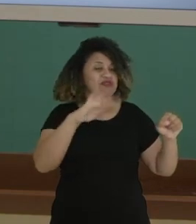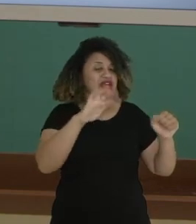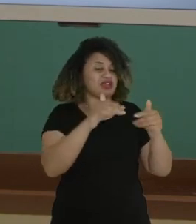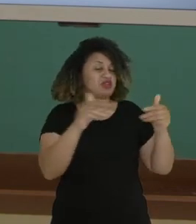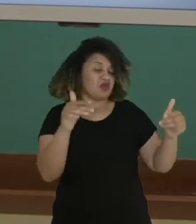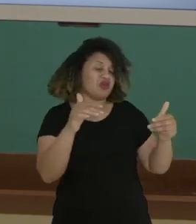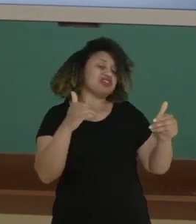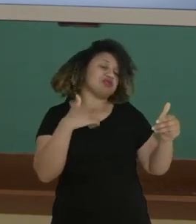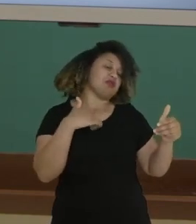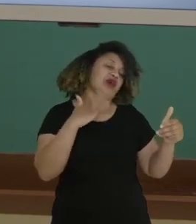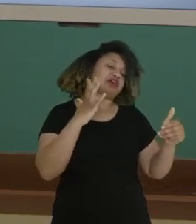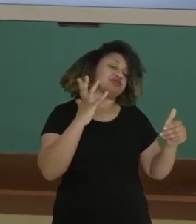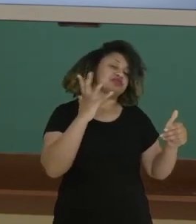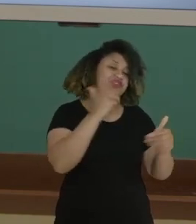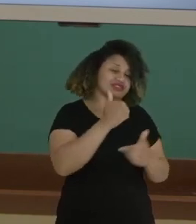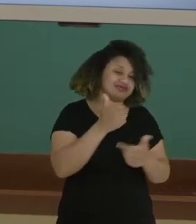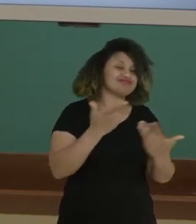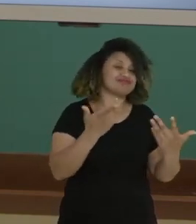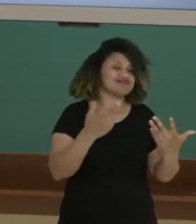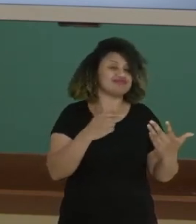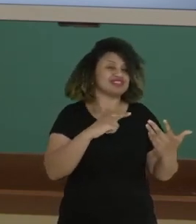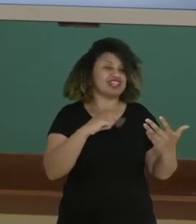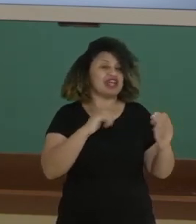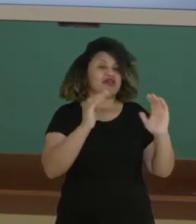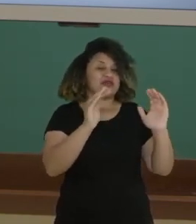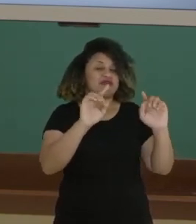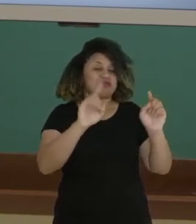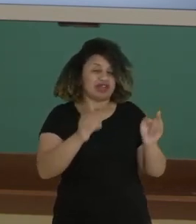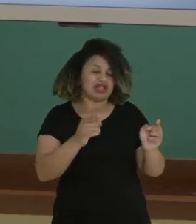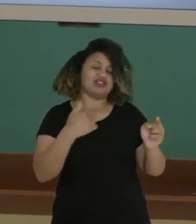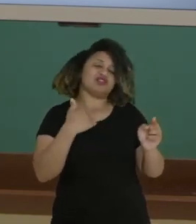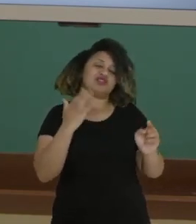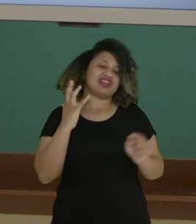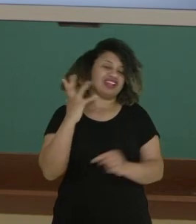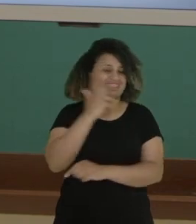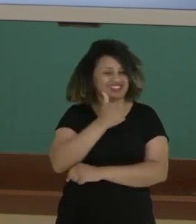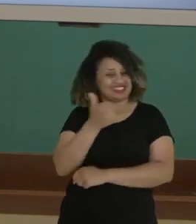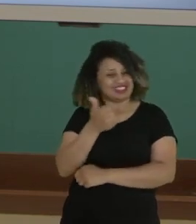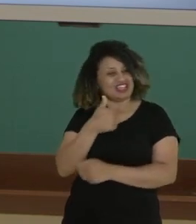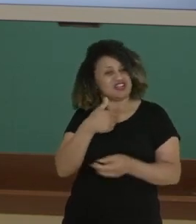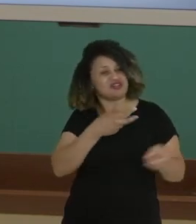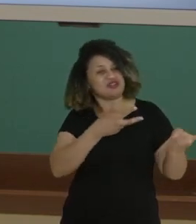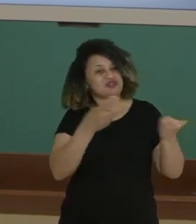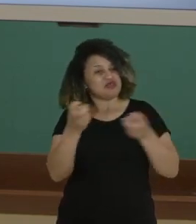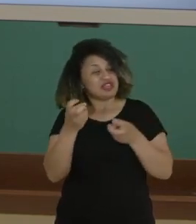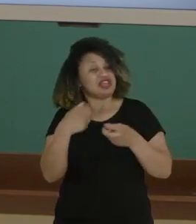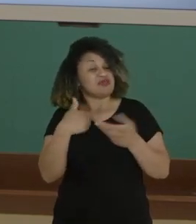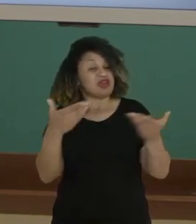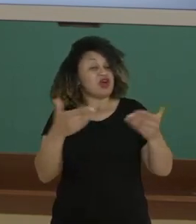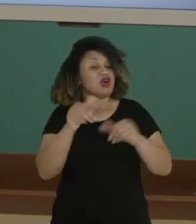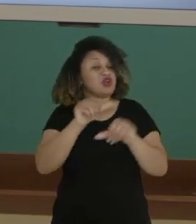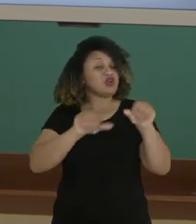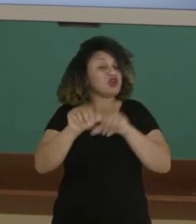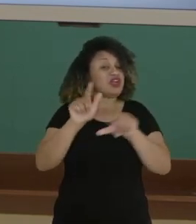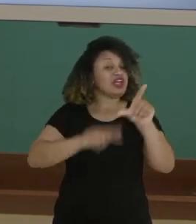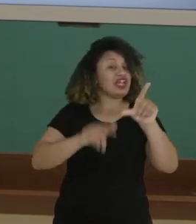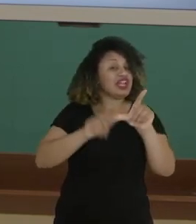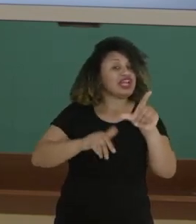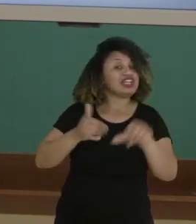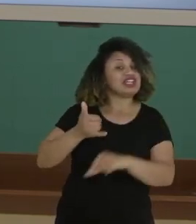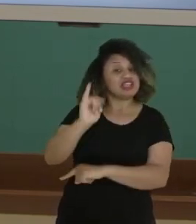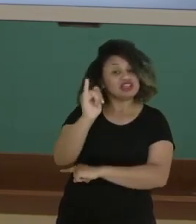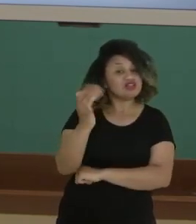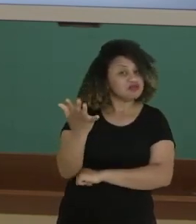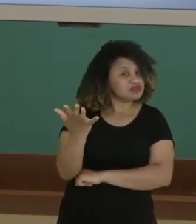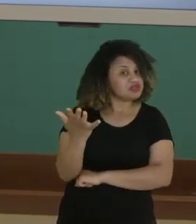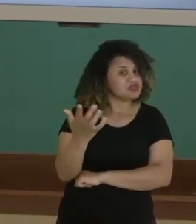mais bonita. Ficou mais bonita sim, ficou linda. E repare que eu usei Y ainda, né? Eu mudei de letra, olha